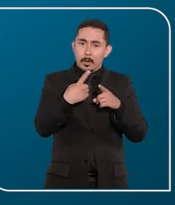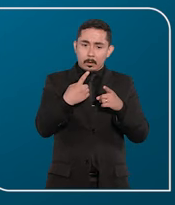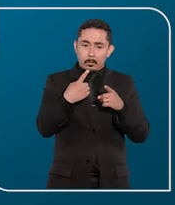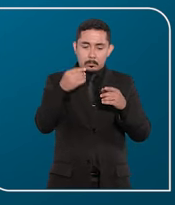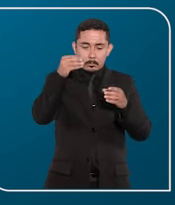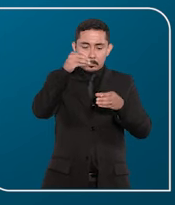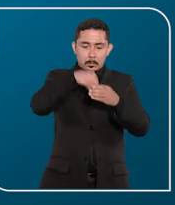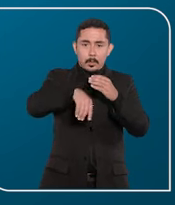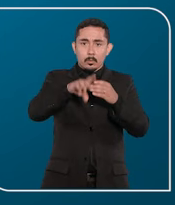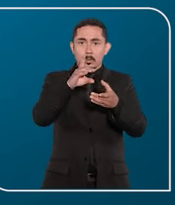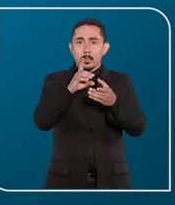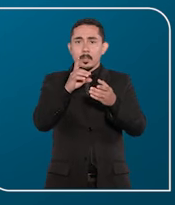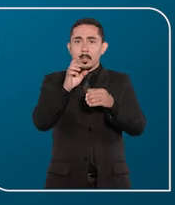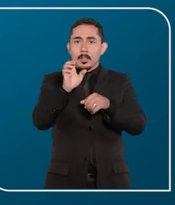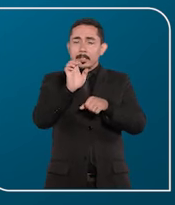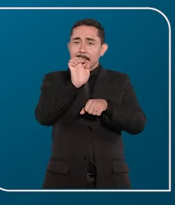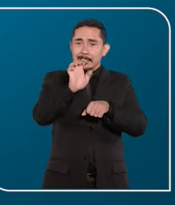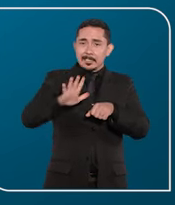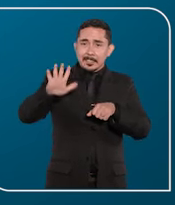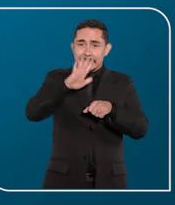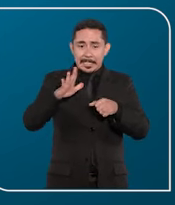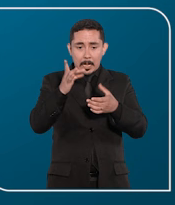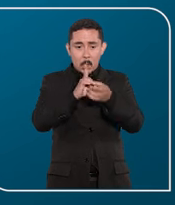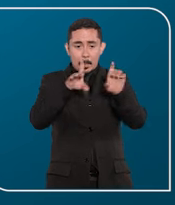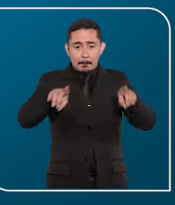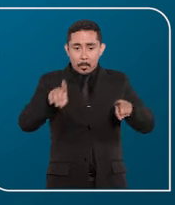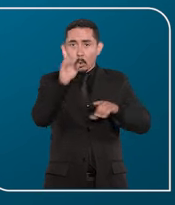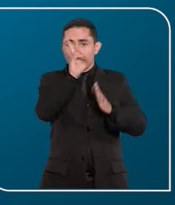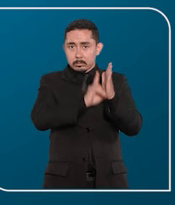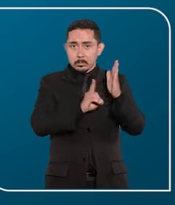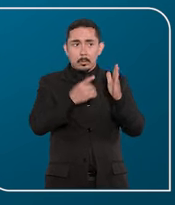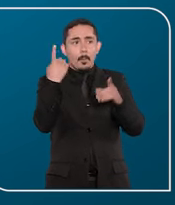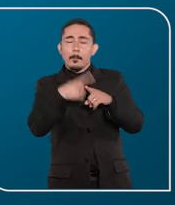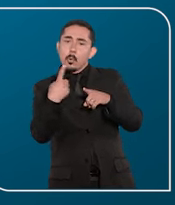nós não podemos permitir que nós, cidadãos,